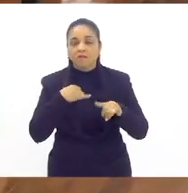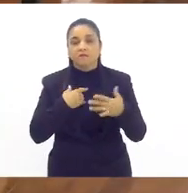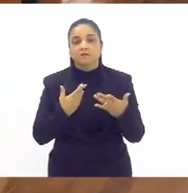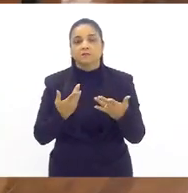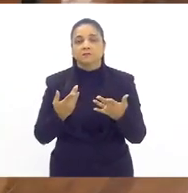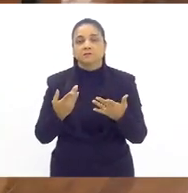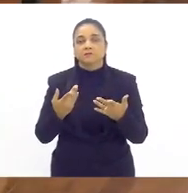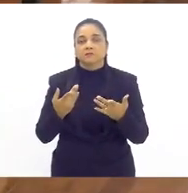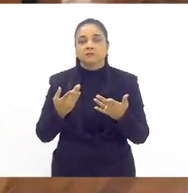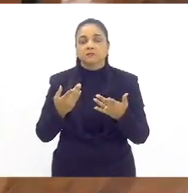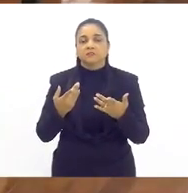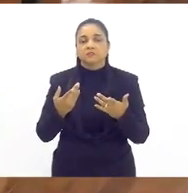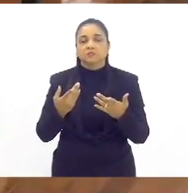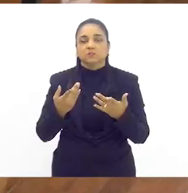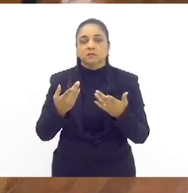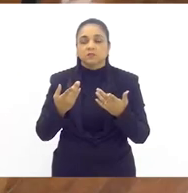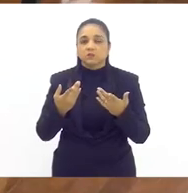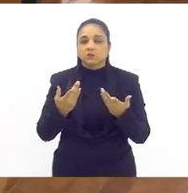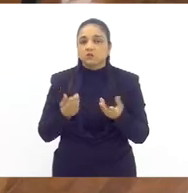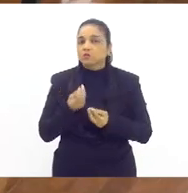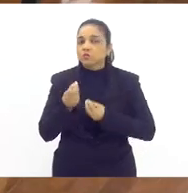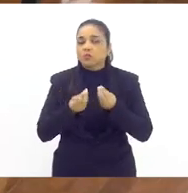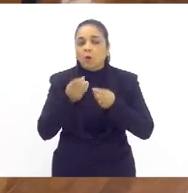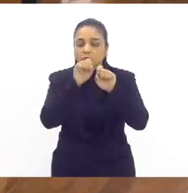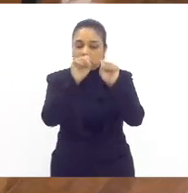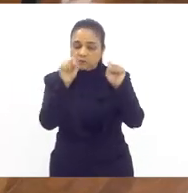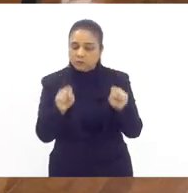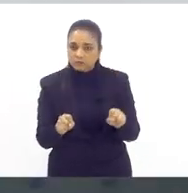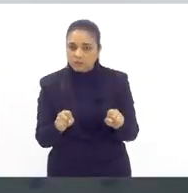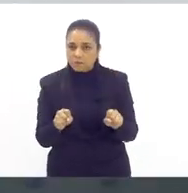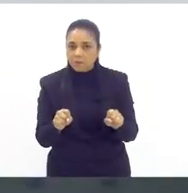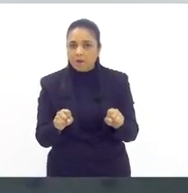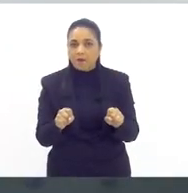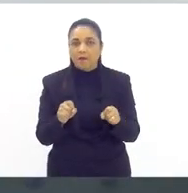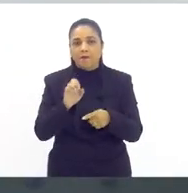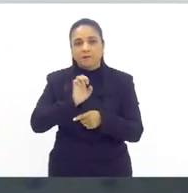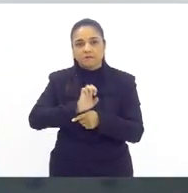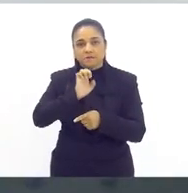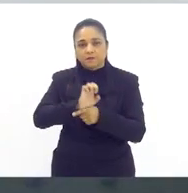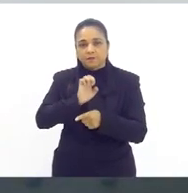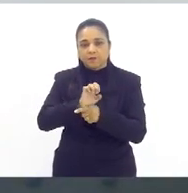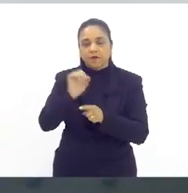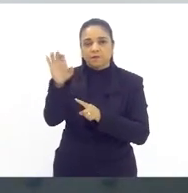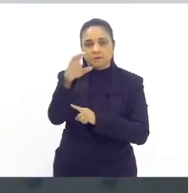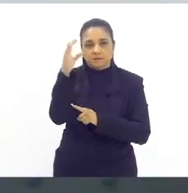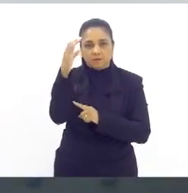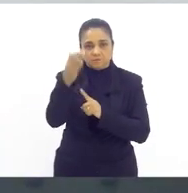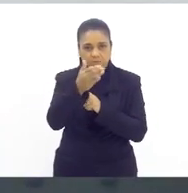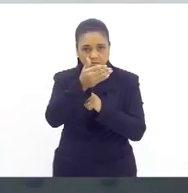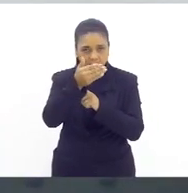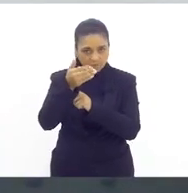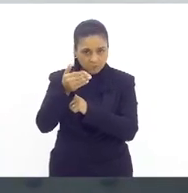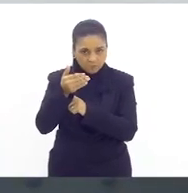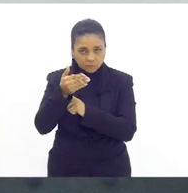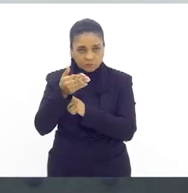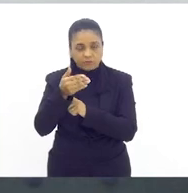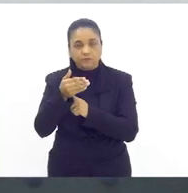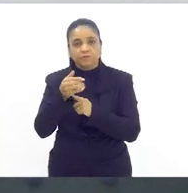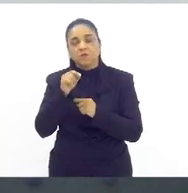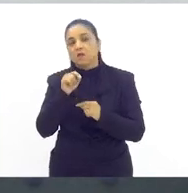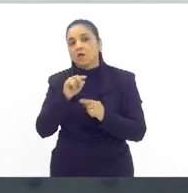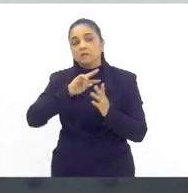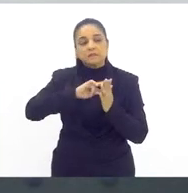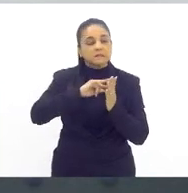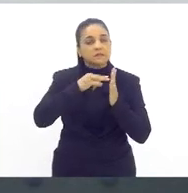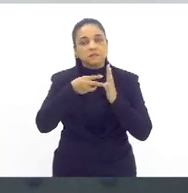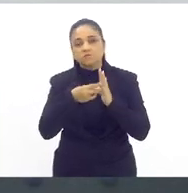né Desse nesse do sistema Estadual da Ciência Tecnologia inovação é falar num sentido